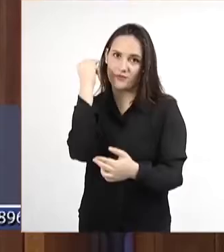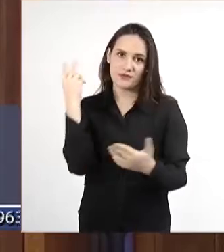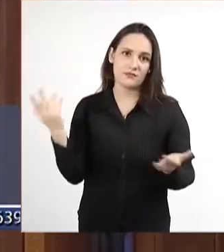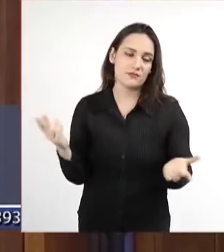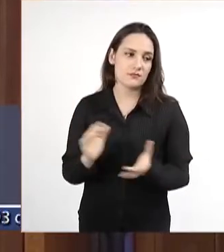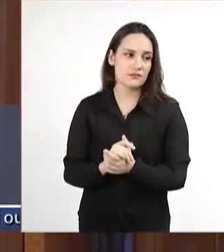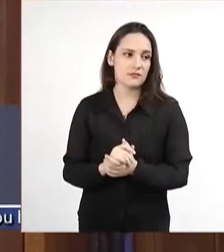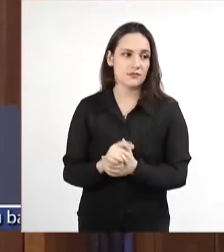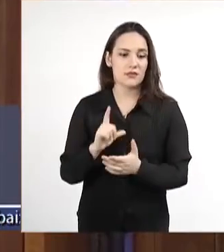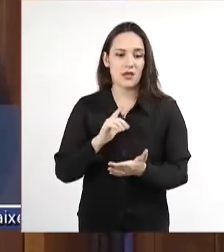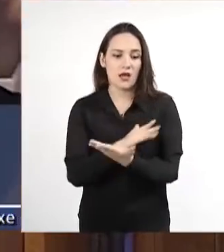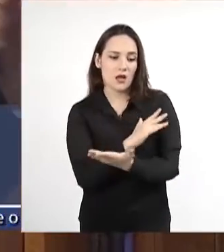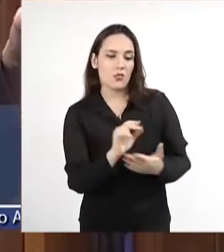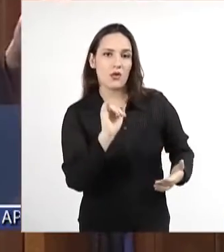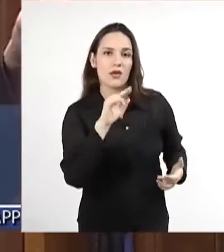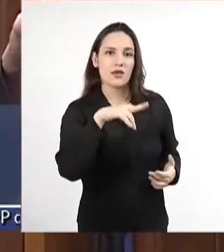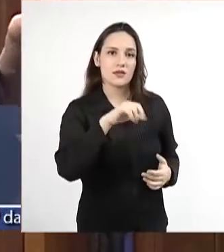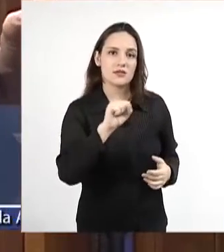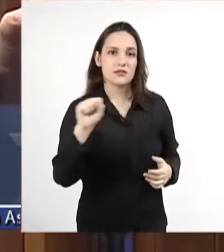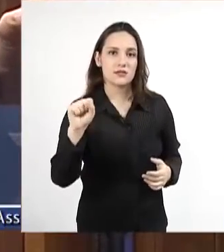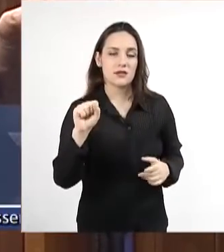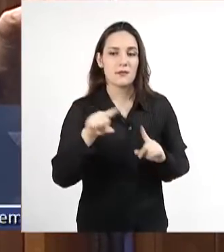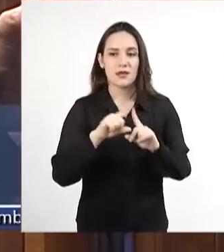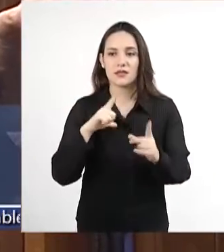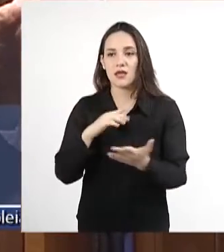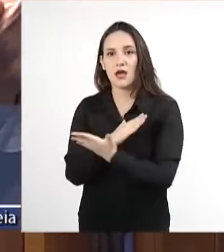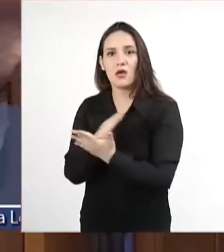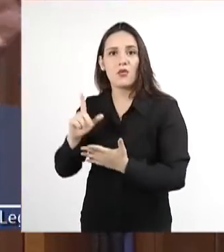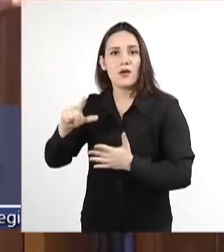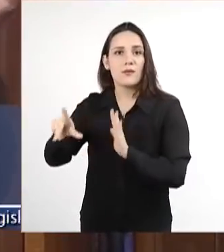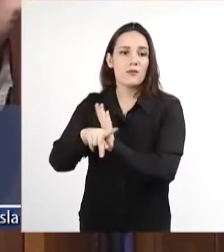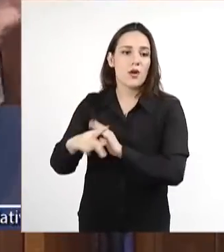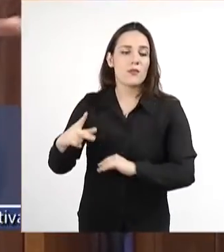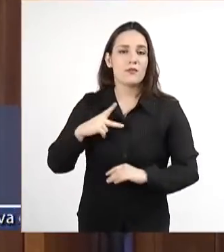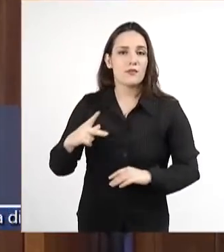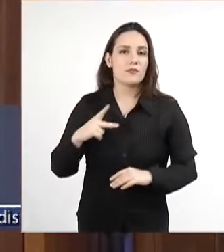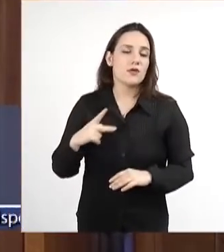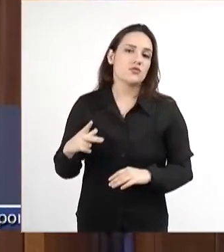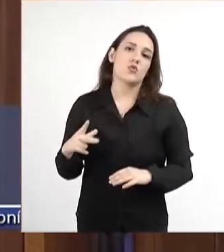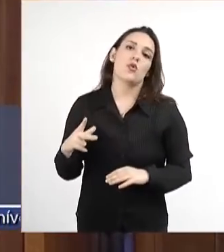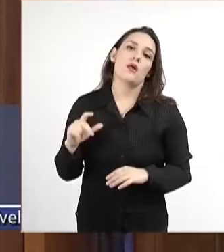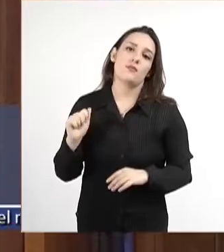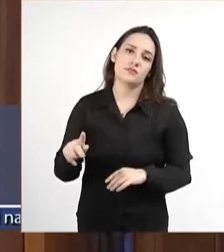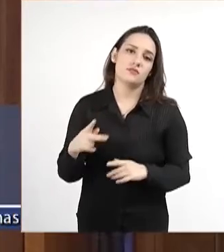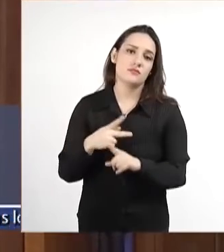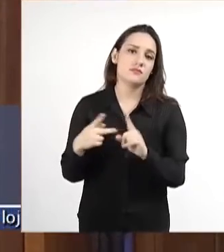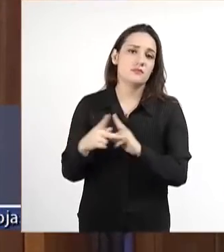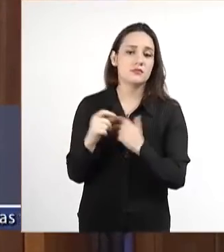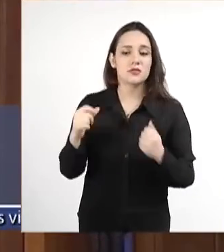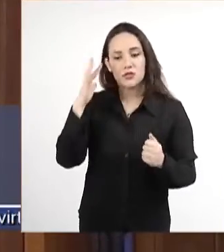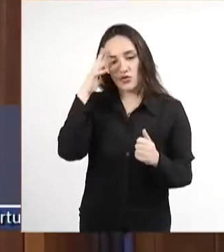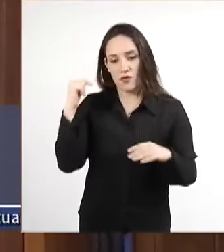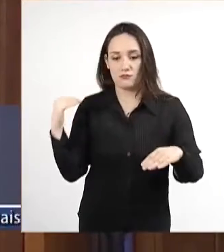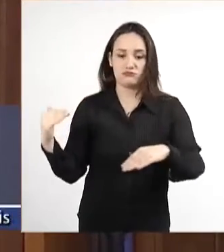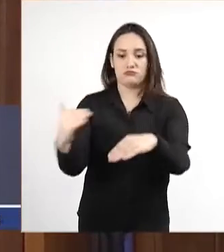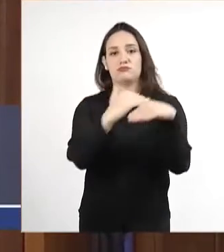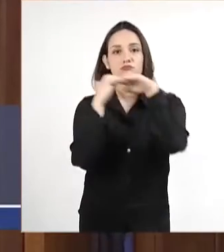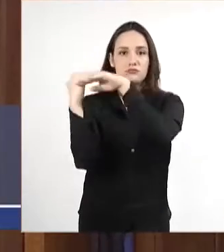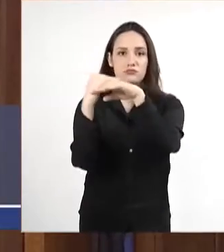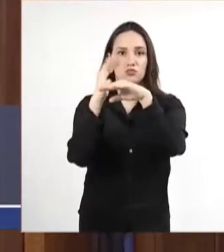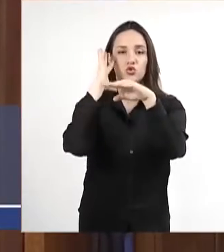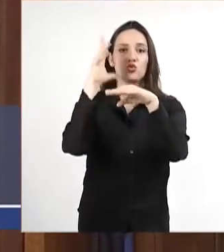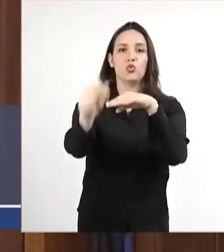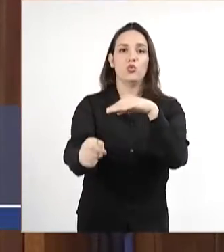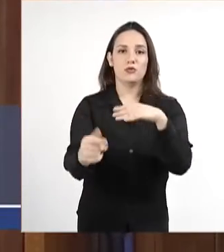que é INSS, mas tem prefeitura regime próprio de previdência social. Então, esse problema tem que ser resolvido para que exista uma regra